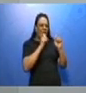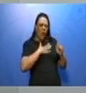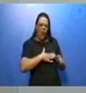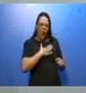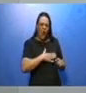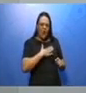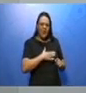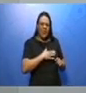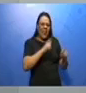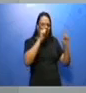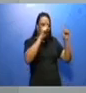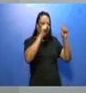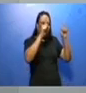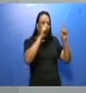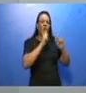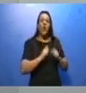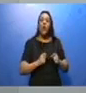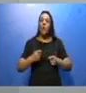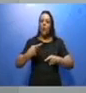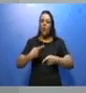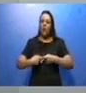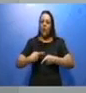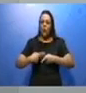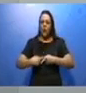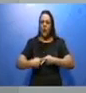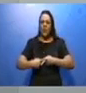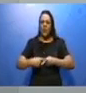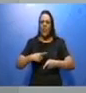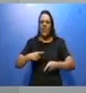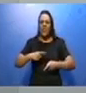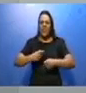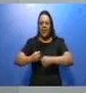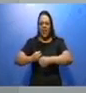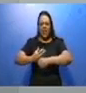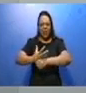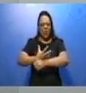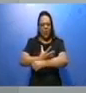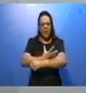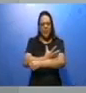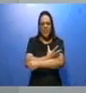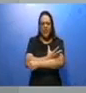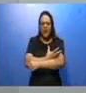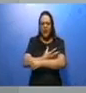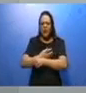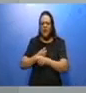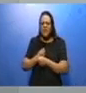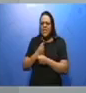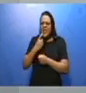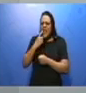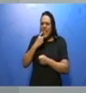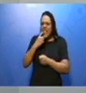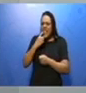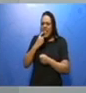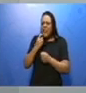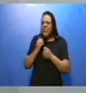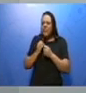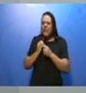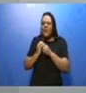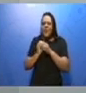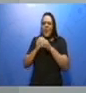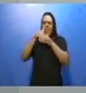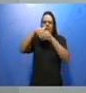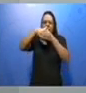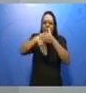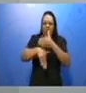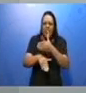aí? Justamente porque ela gera essa emoção, essa expectativa. A gente entra na história e viaja junto com a